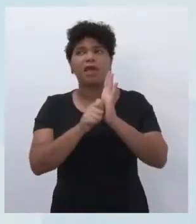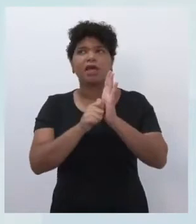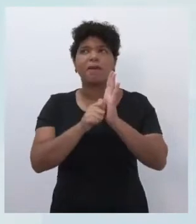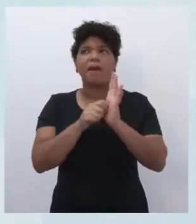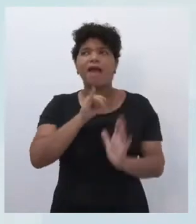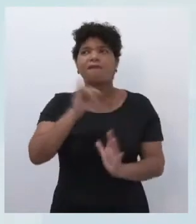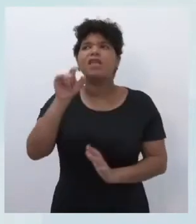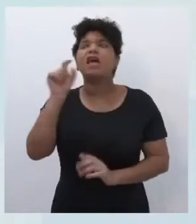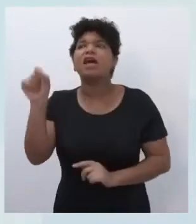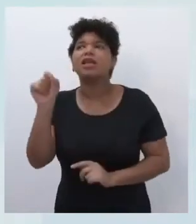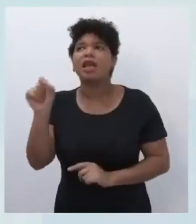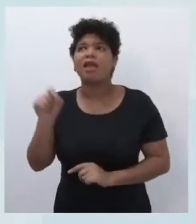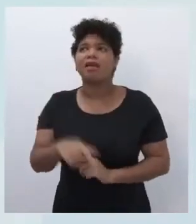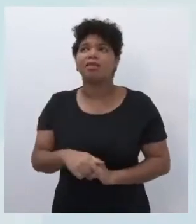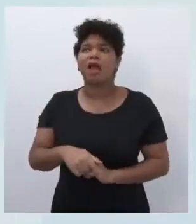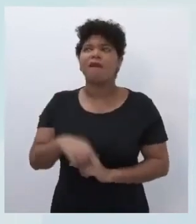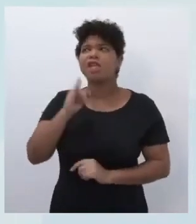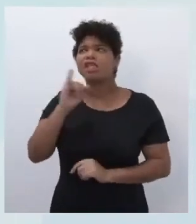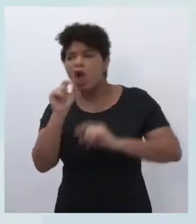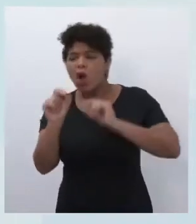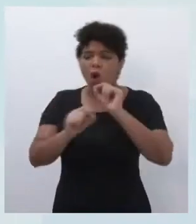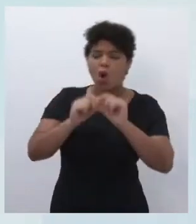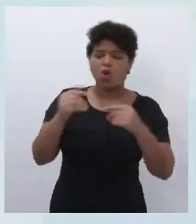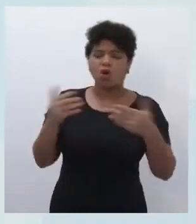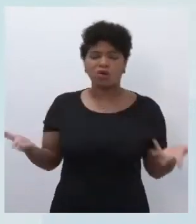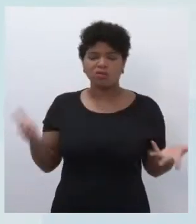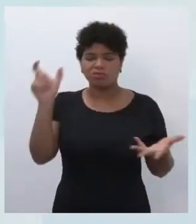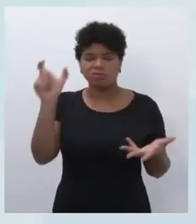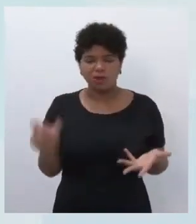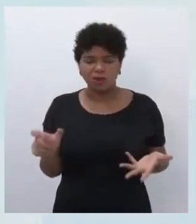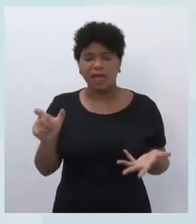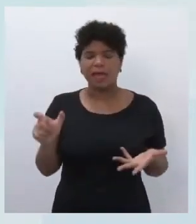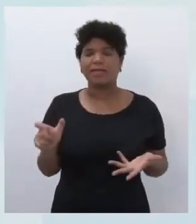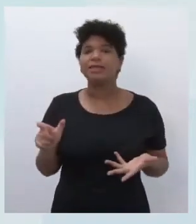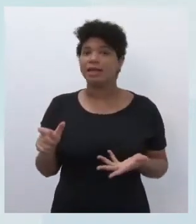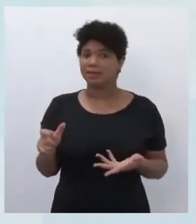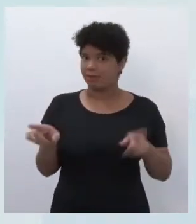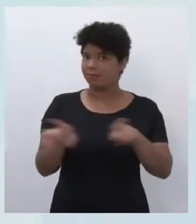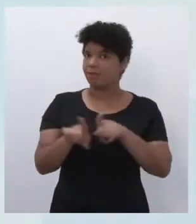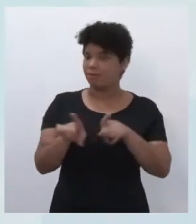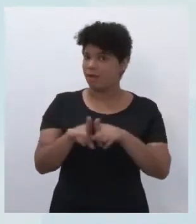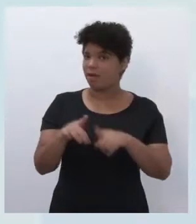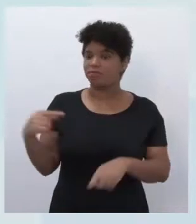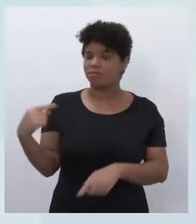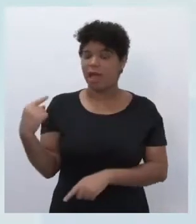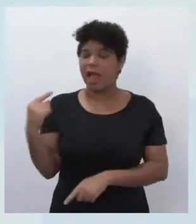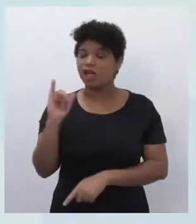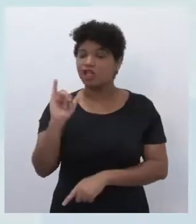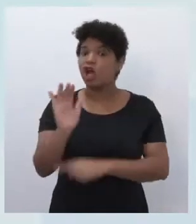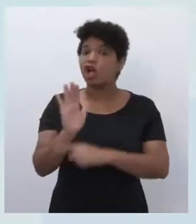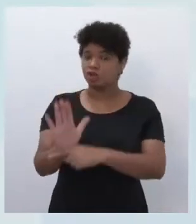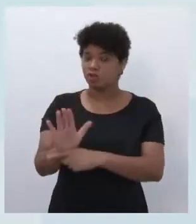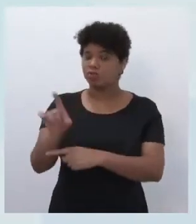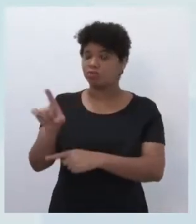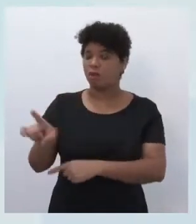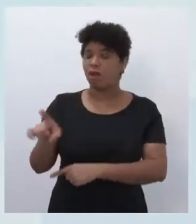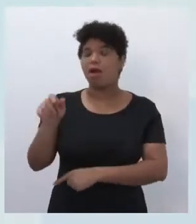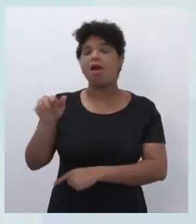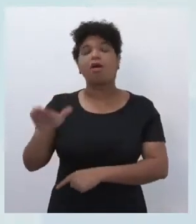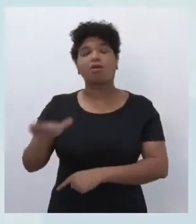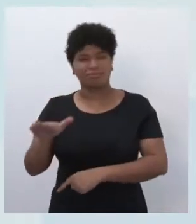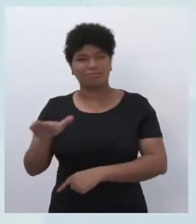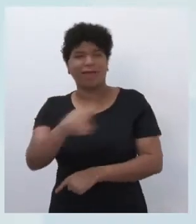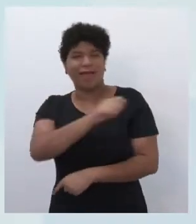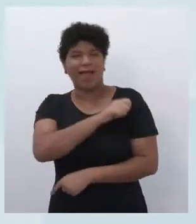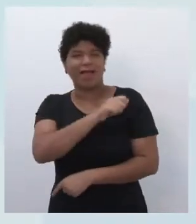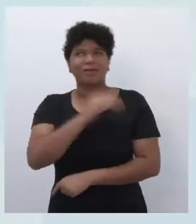quê, quando e onde escreve. O meio, suporte de circulação do texto, impresso ou digital,